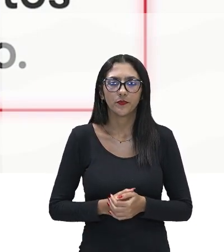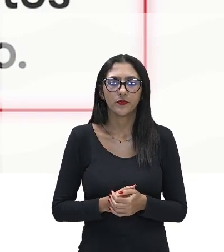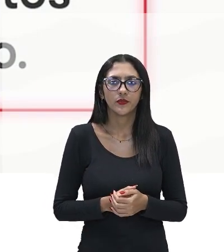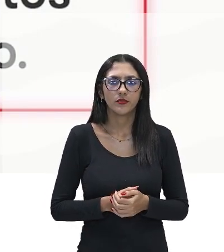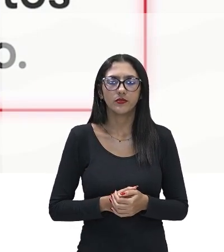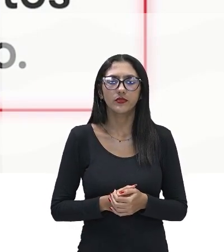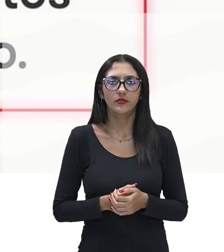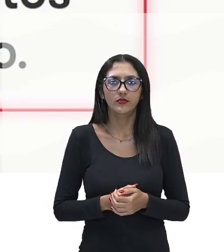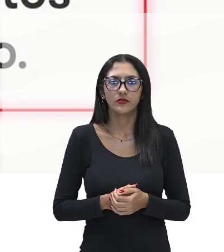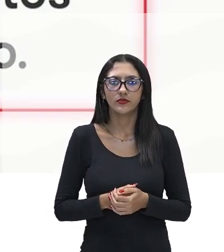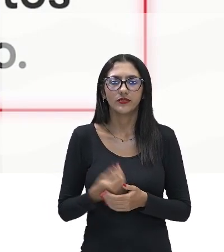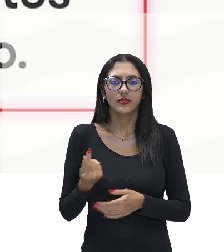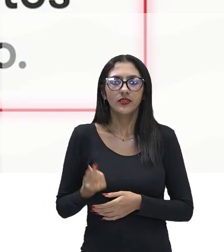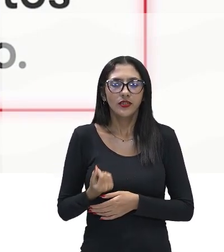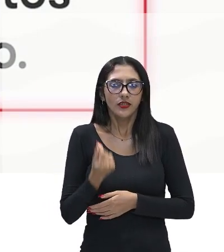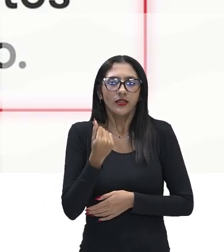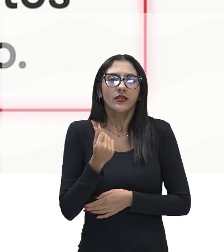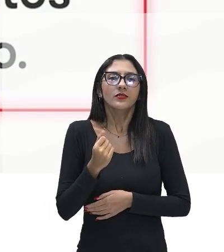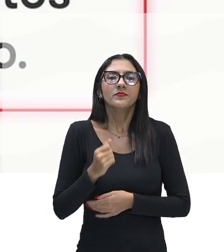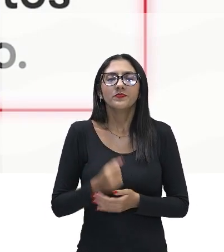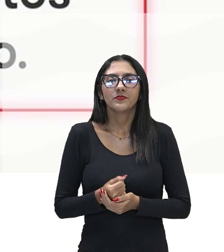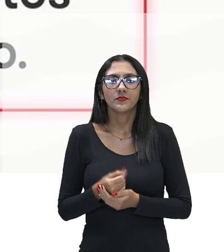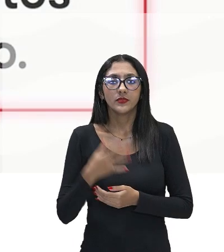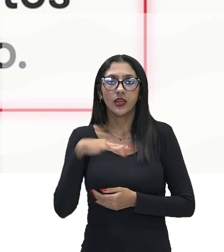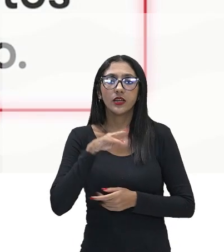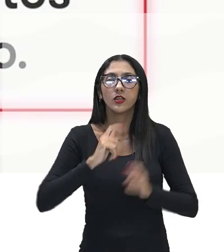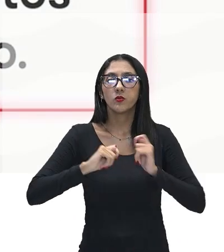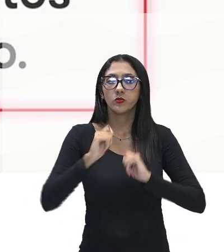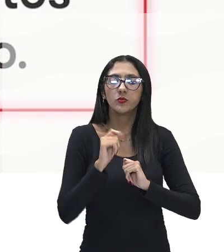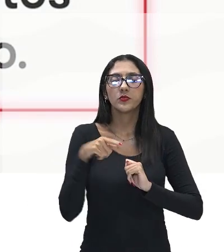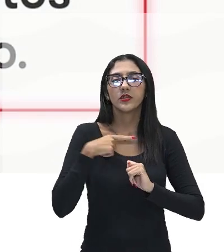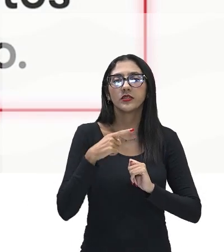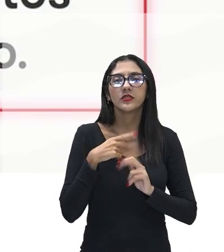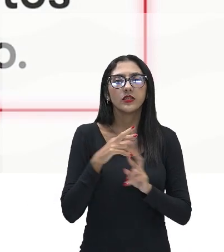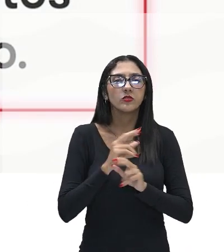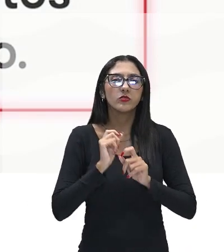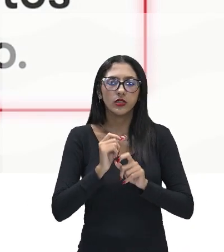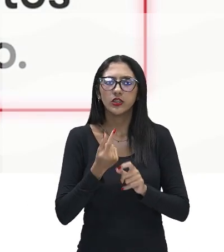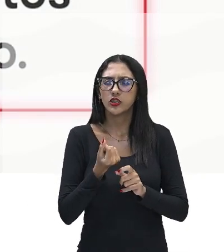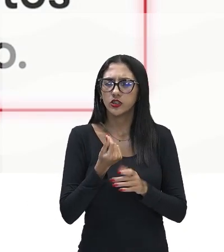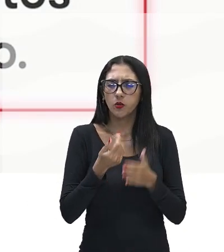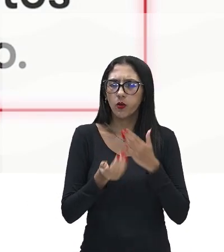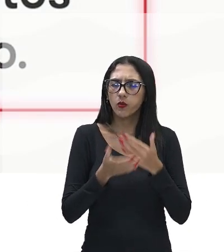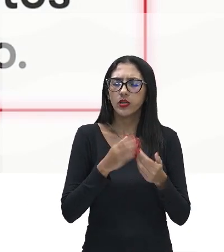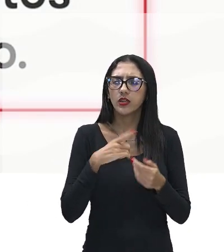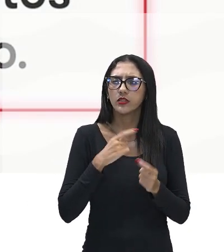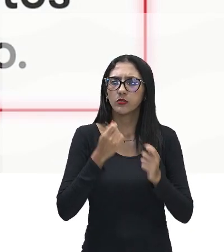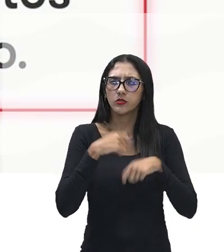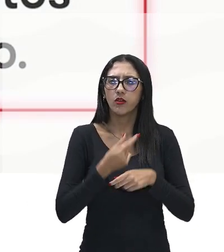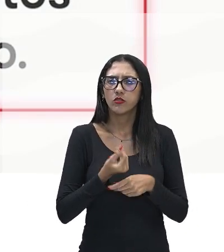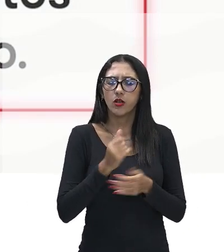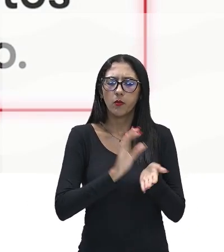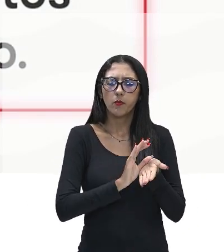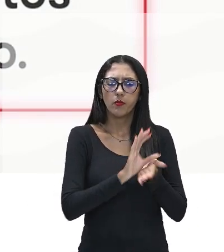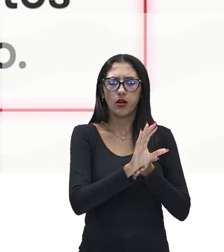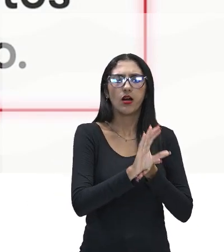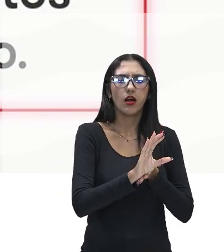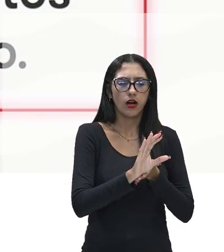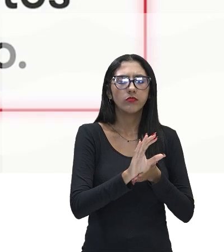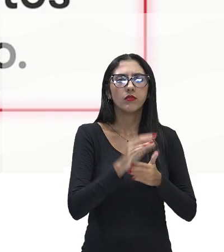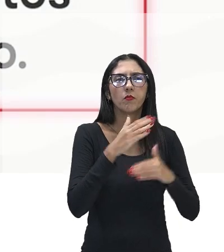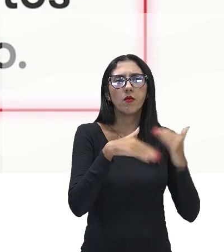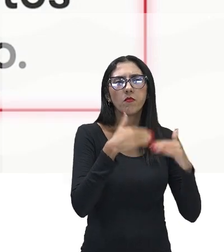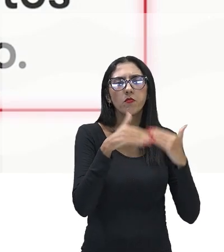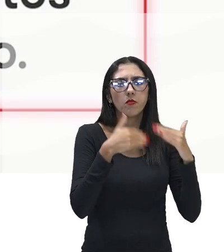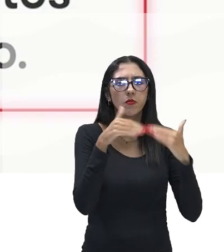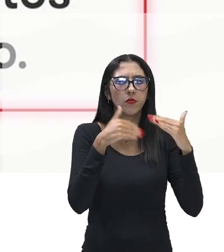estado. Na economia, o termo capital se refere a qualquer recurso que consegue gerar rendimentos através da